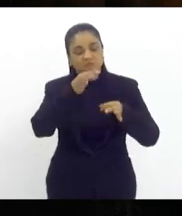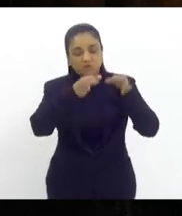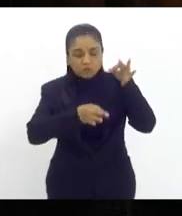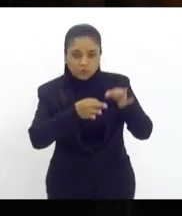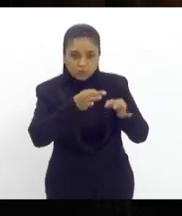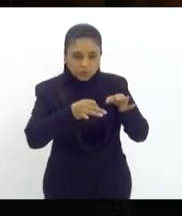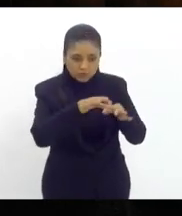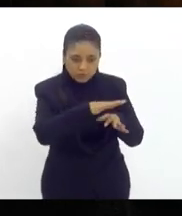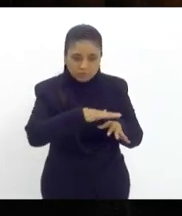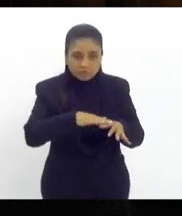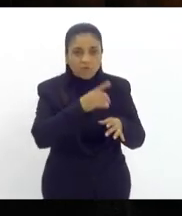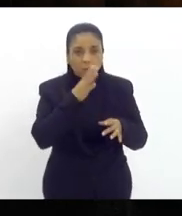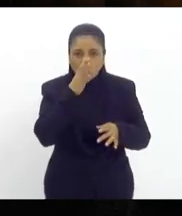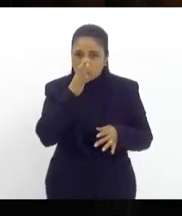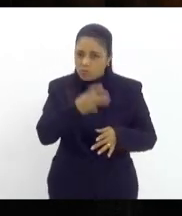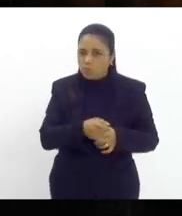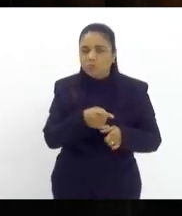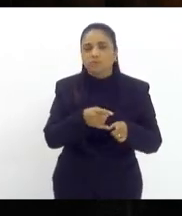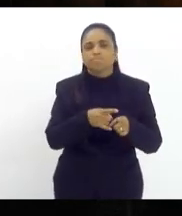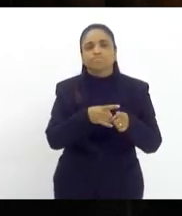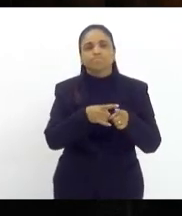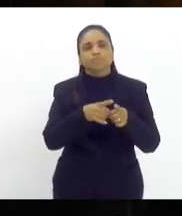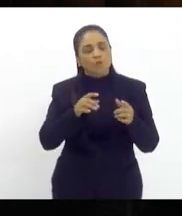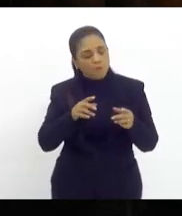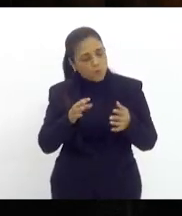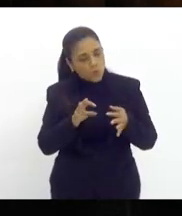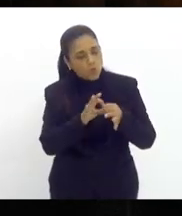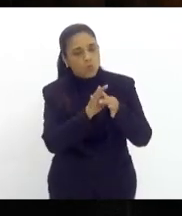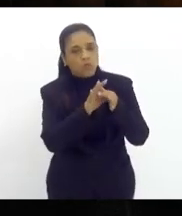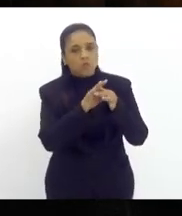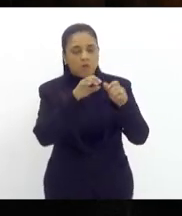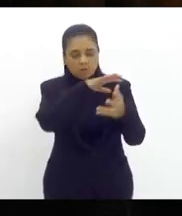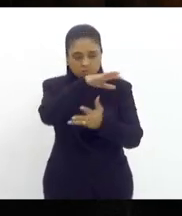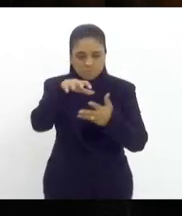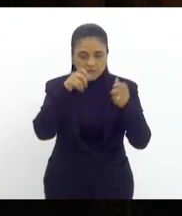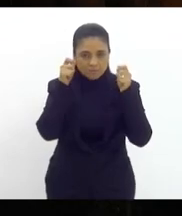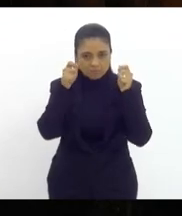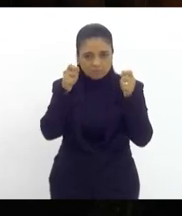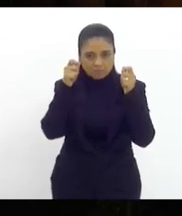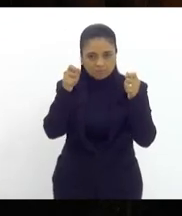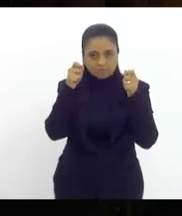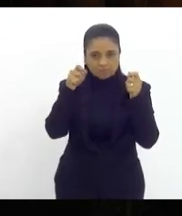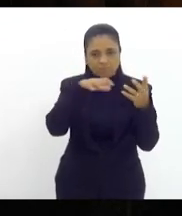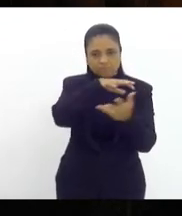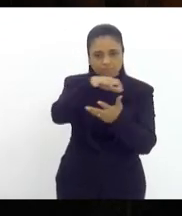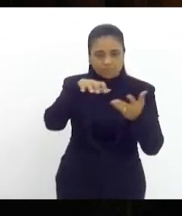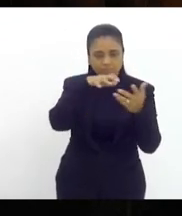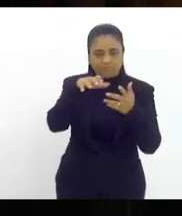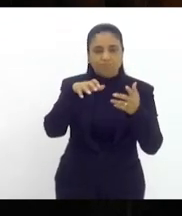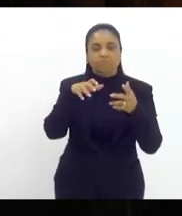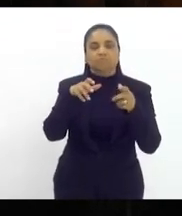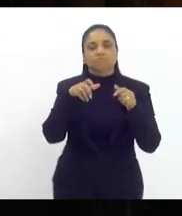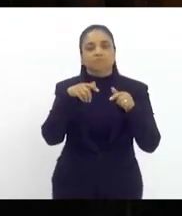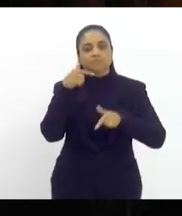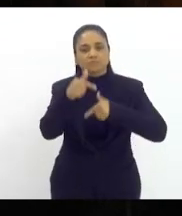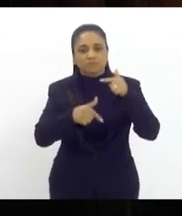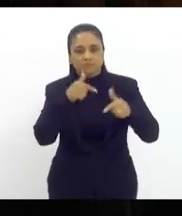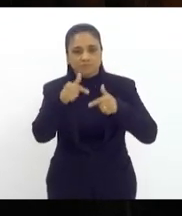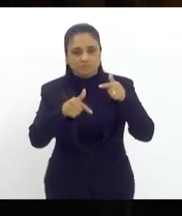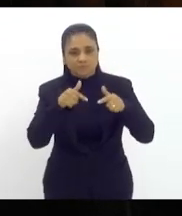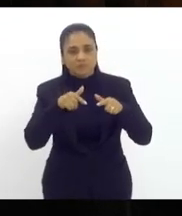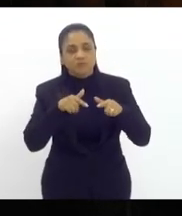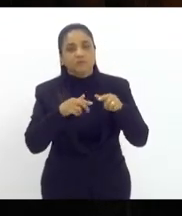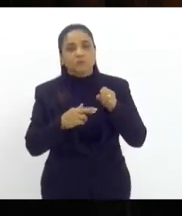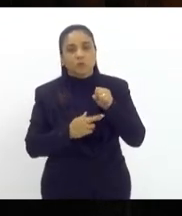vou continuar denunciando vou continuar me unindo às paralisações e às greves dos trabalhadores rodoviários e espero que a gente